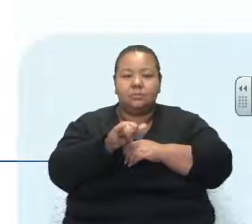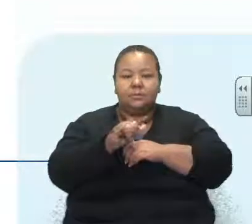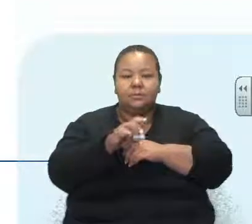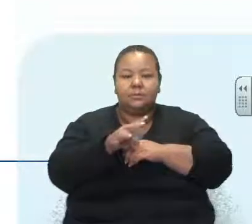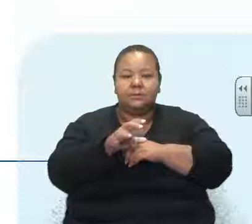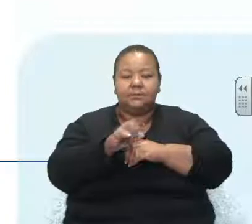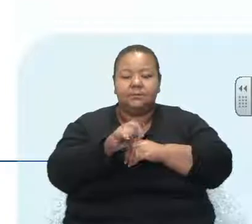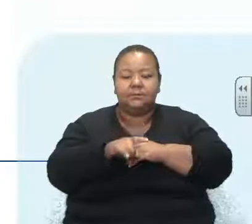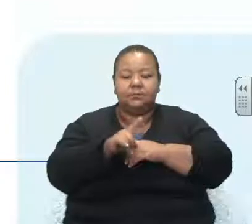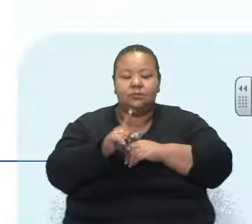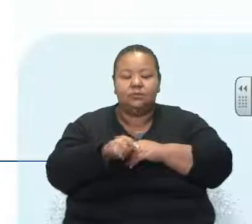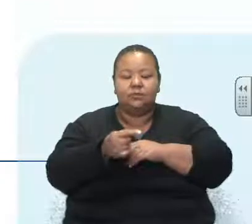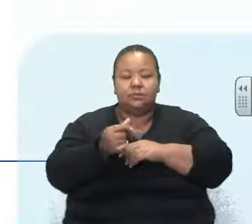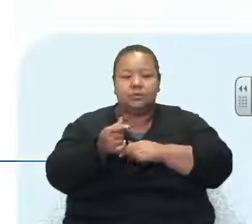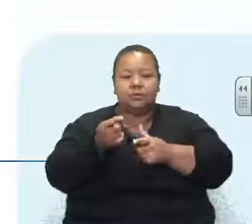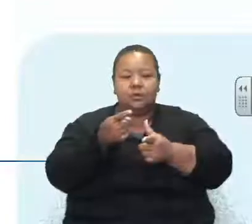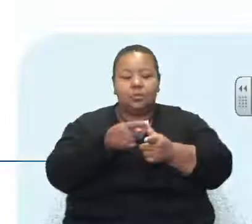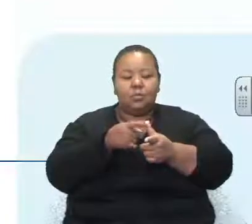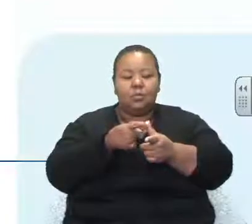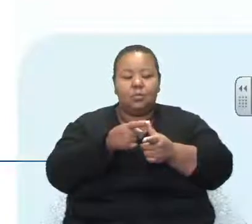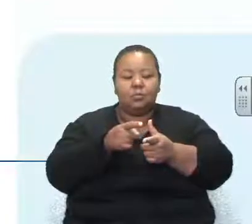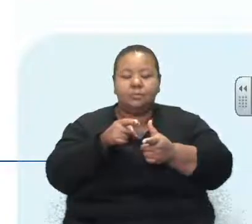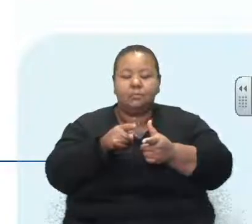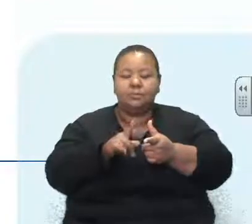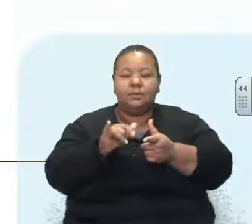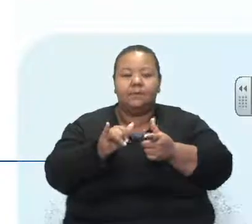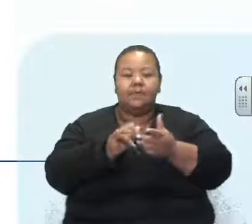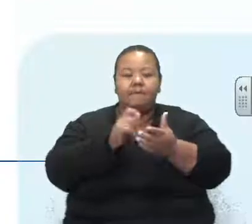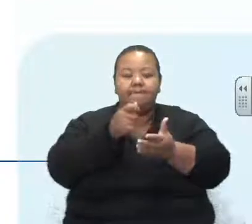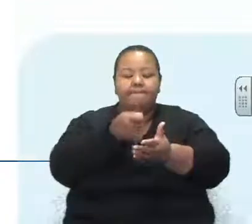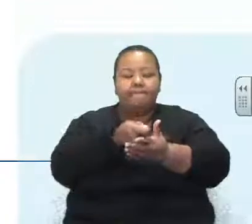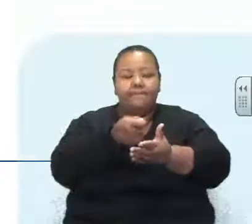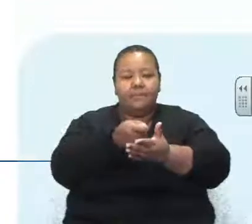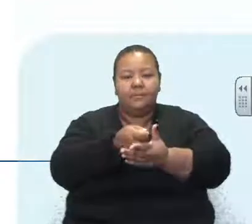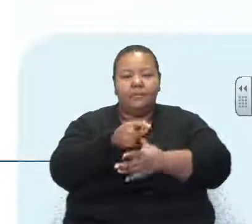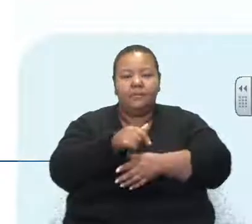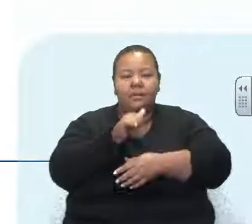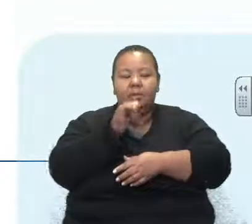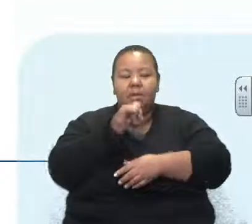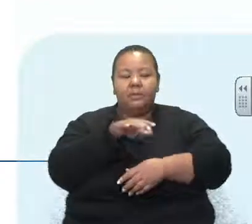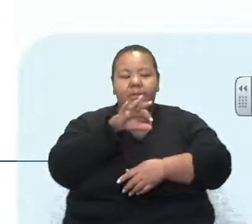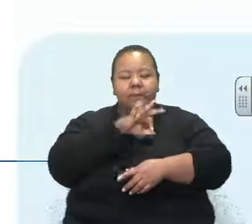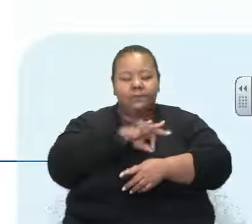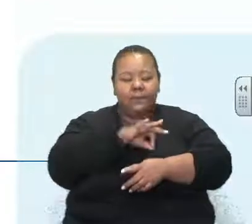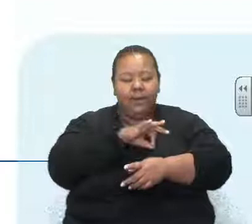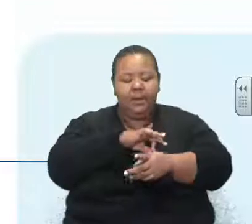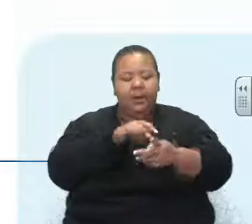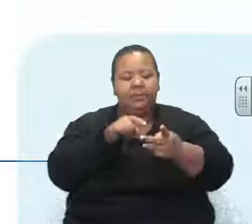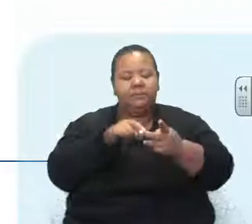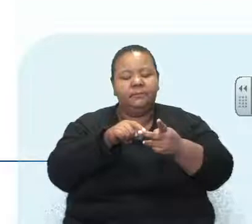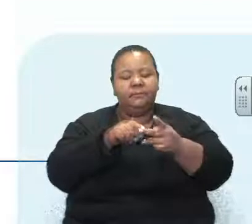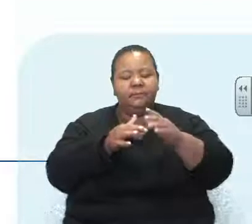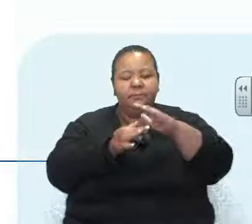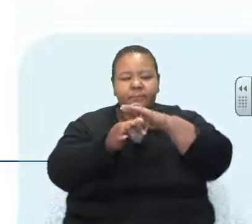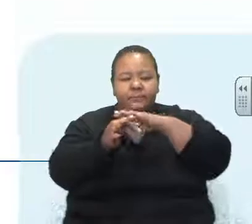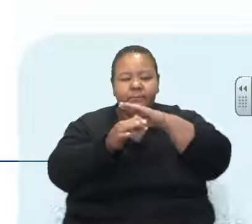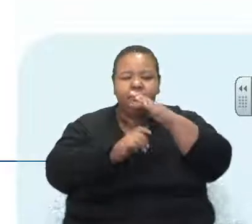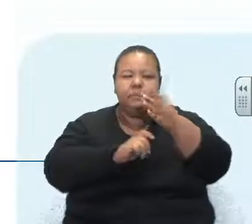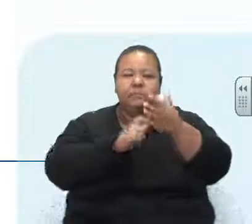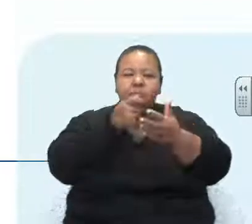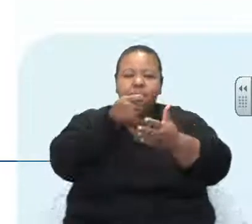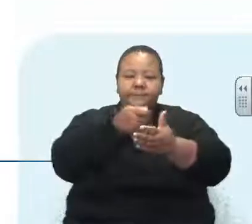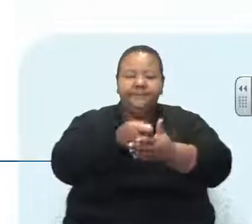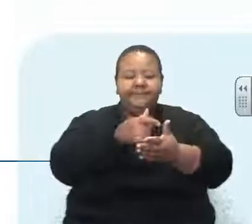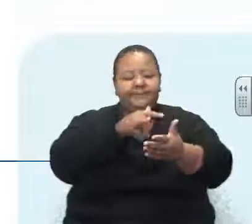tem, ou seja, o total de obrigações que ela tem que pagar, vai ser salários, vai ser fornecedores duplicados a